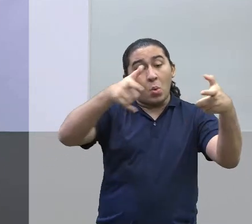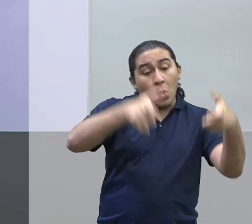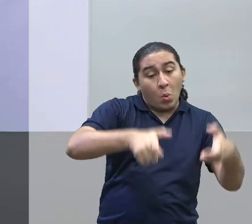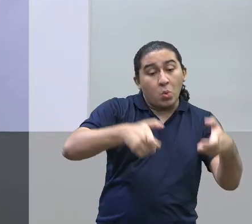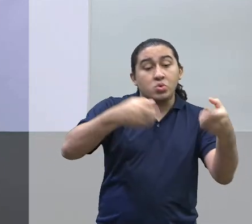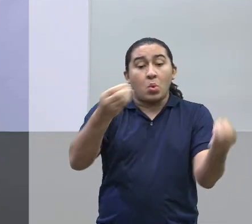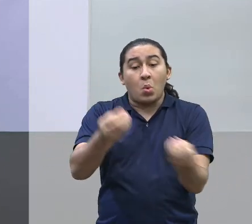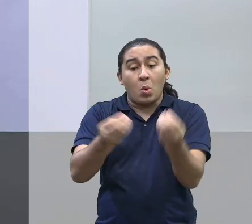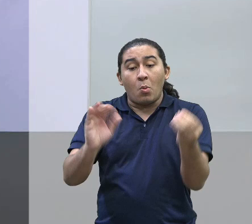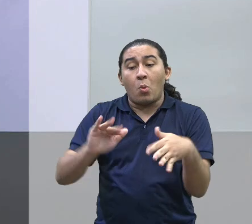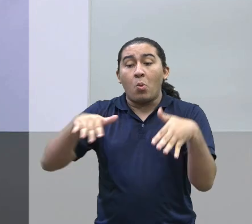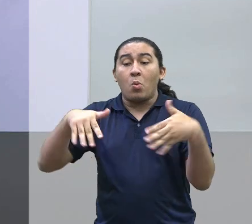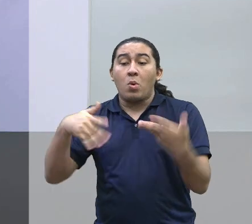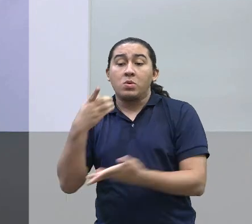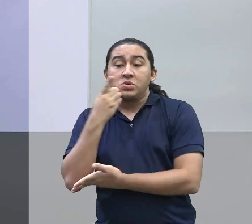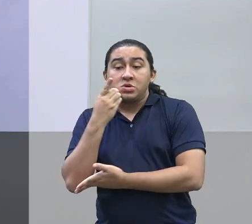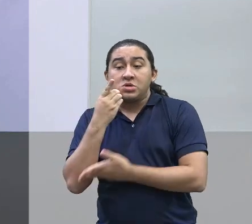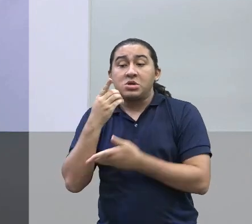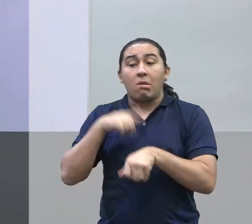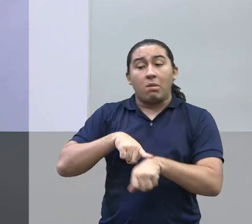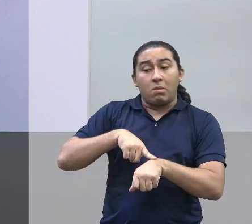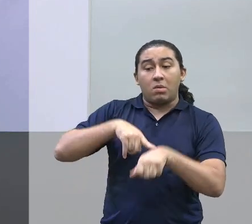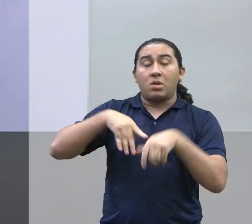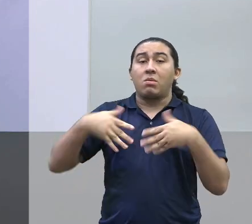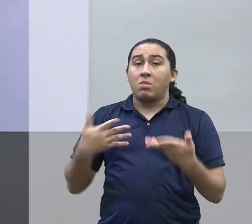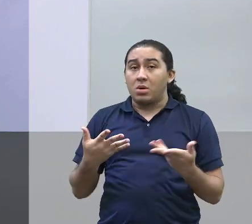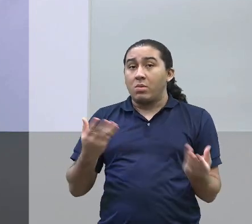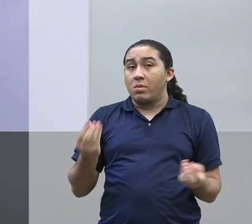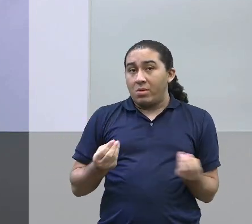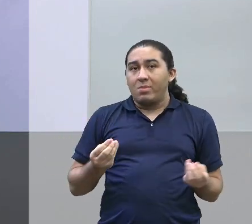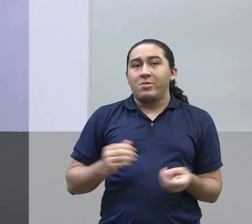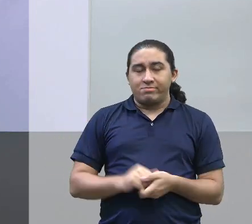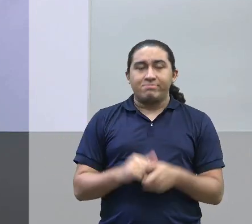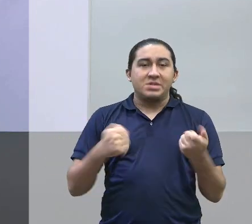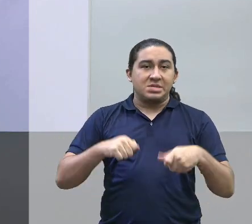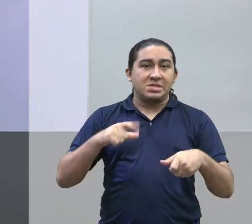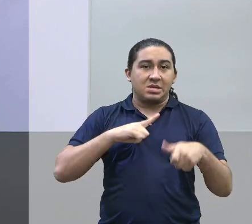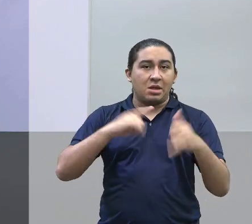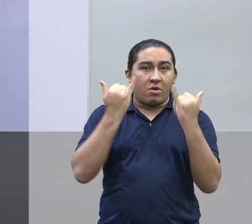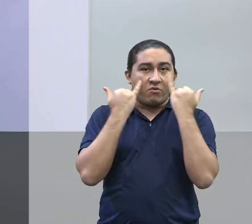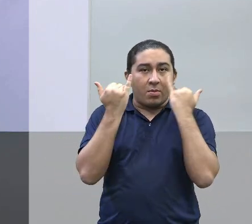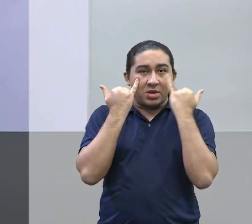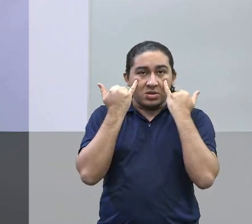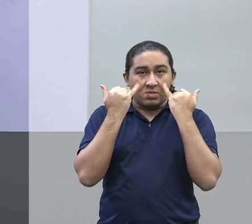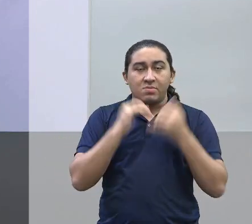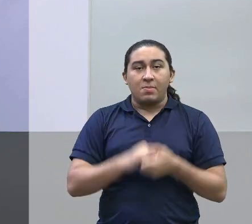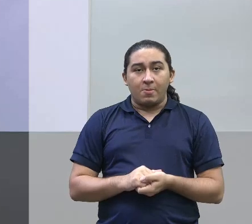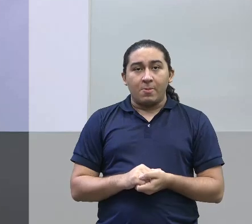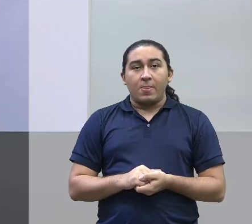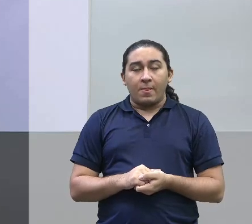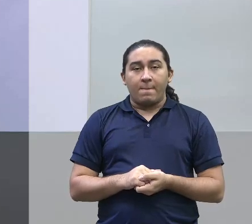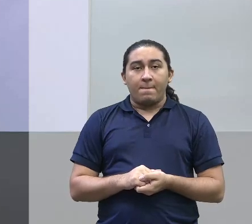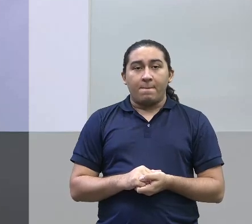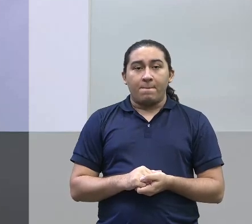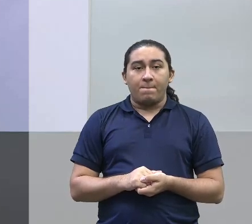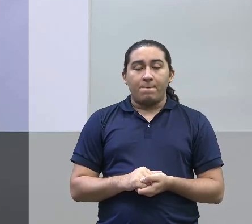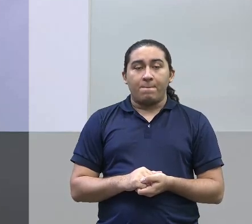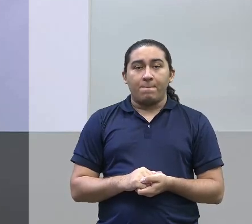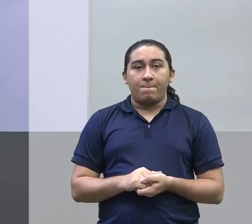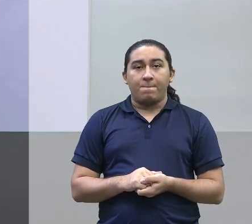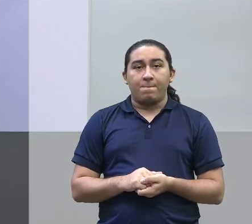Quando aconteceu? Onde? Eu preciso também informar o meu leitor onde aconteceu aquele